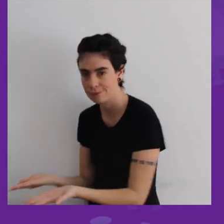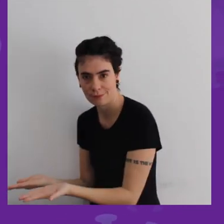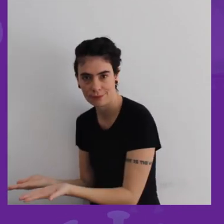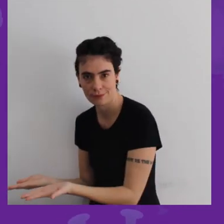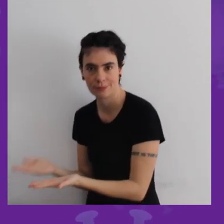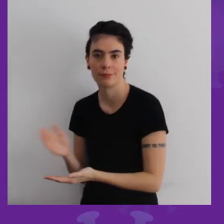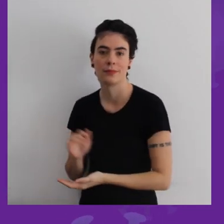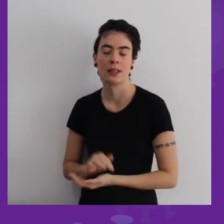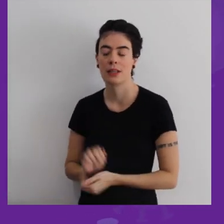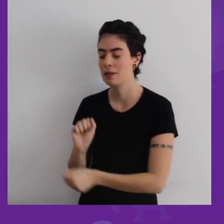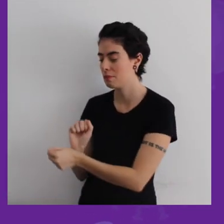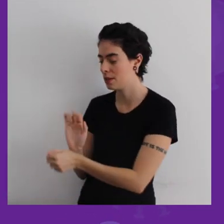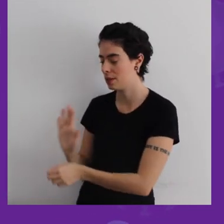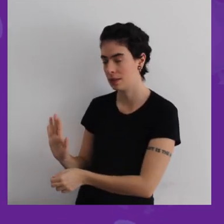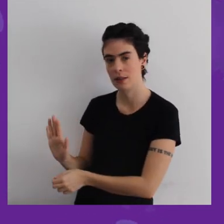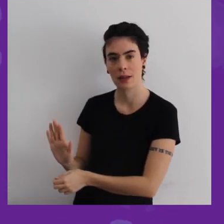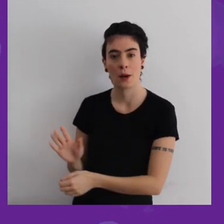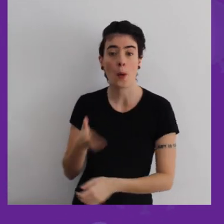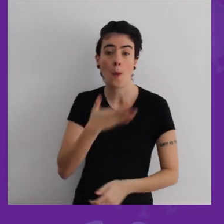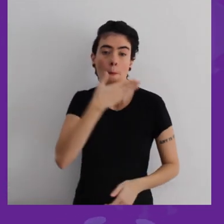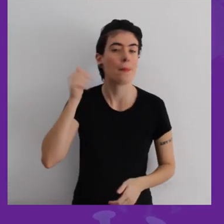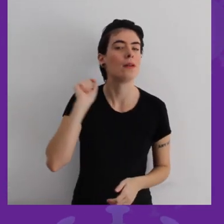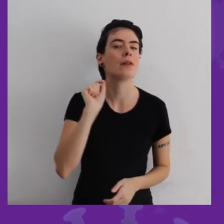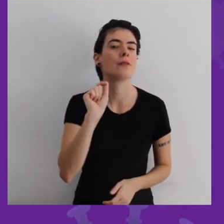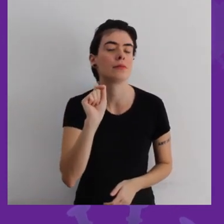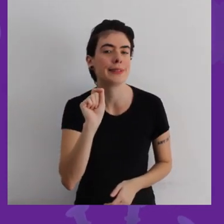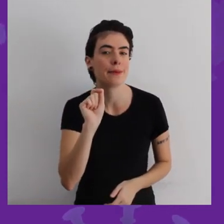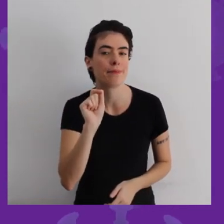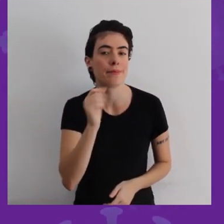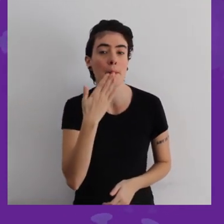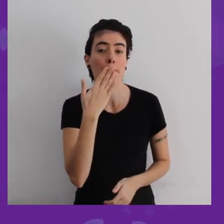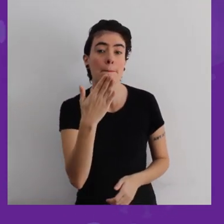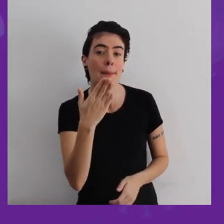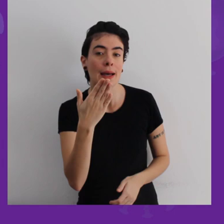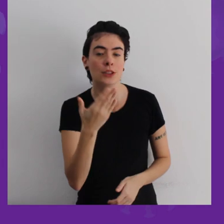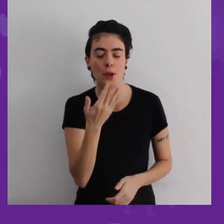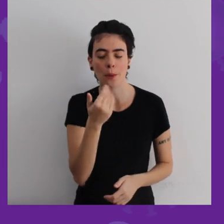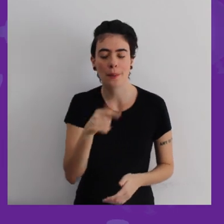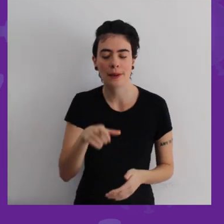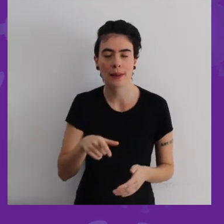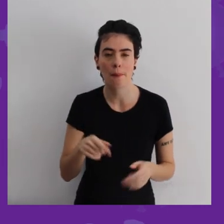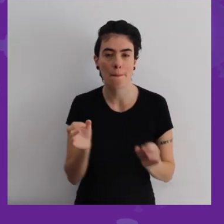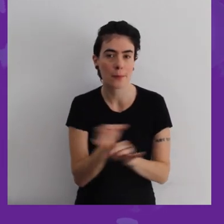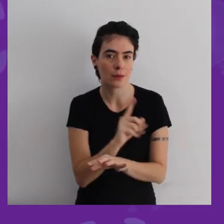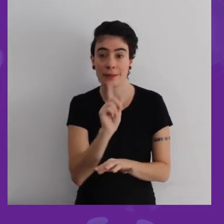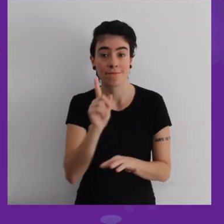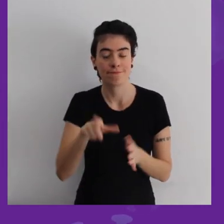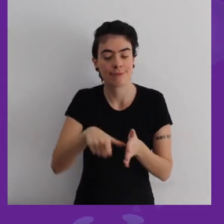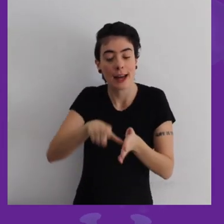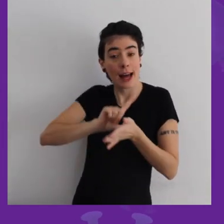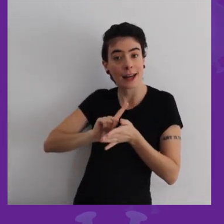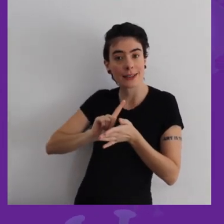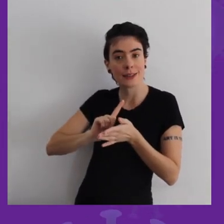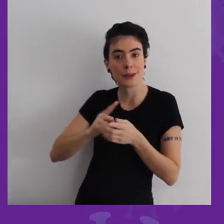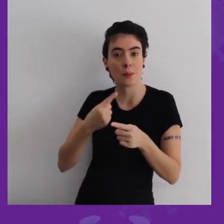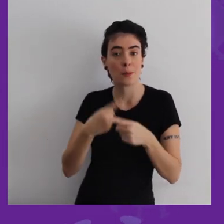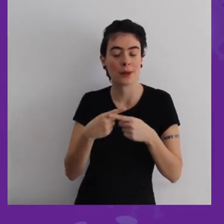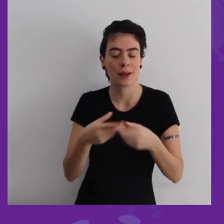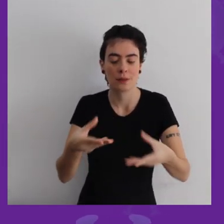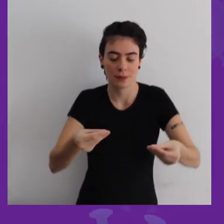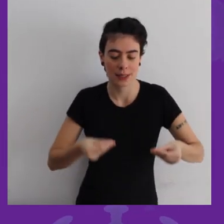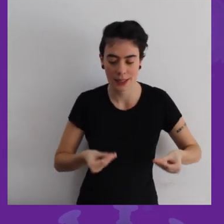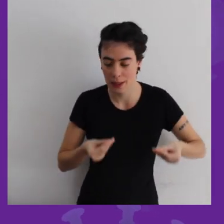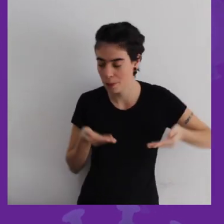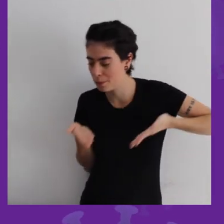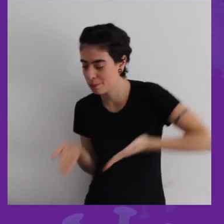de preferência pedir alimento pré-cozido para eu terminar de assar o terminar de cozinhar em casa isso